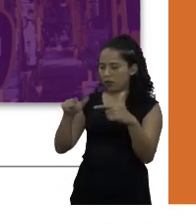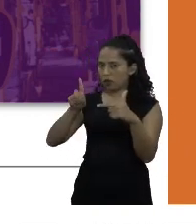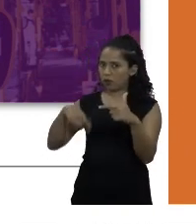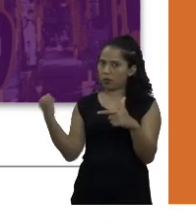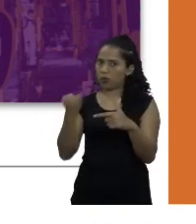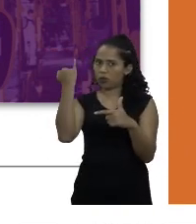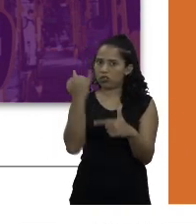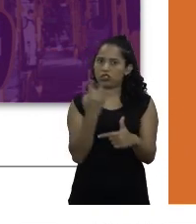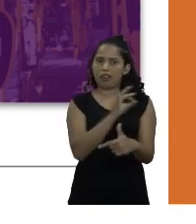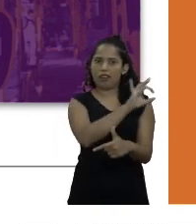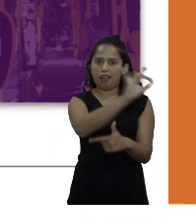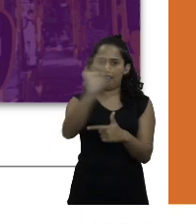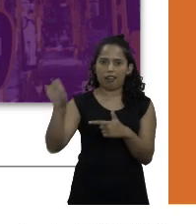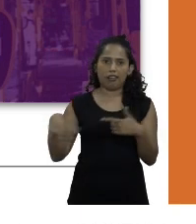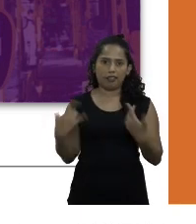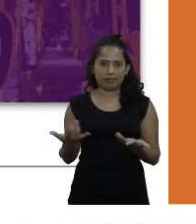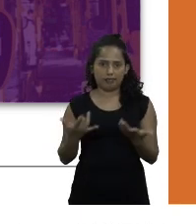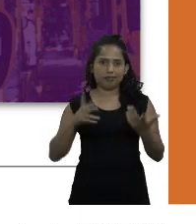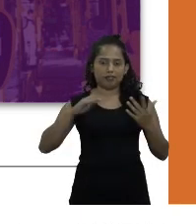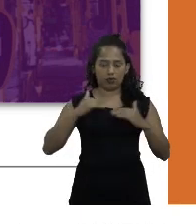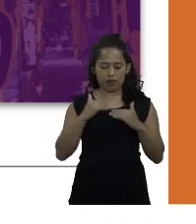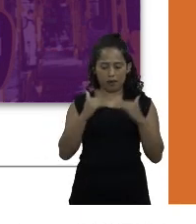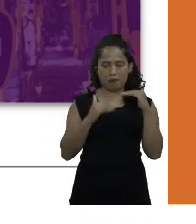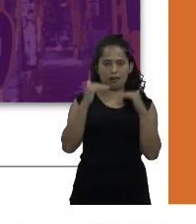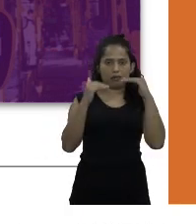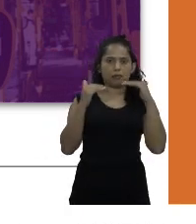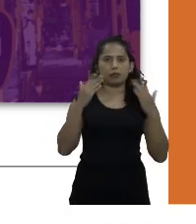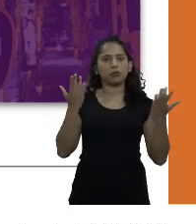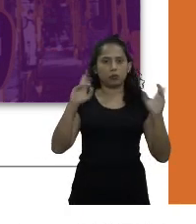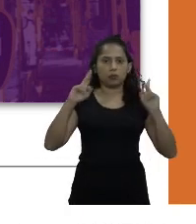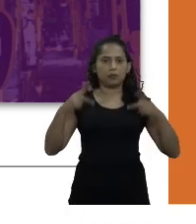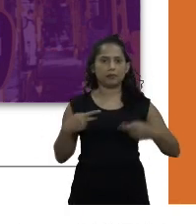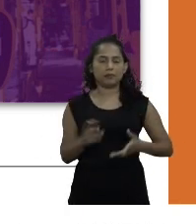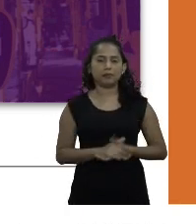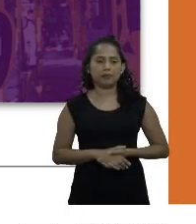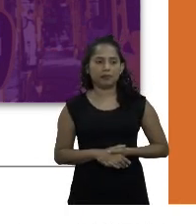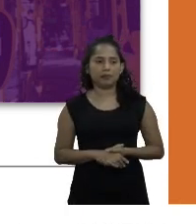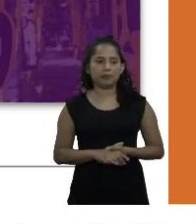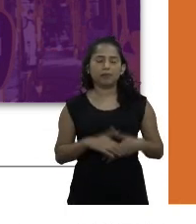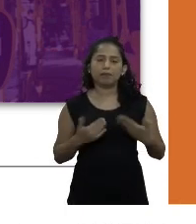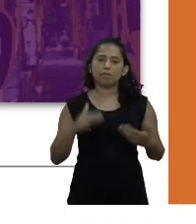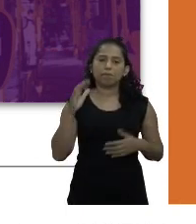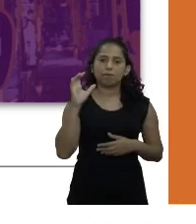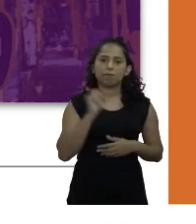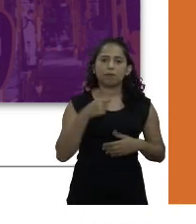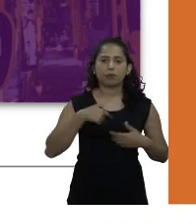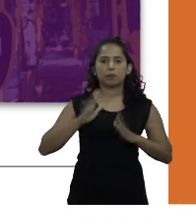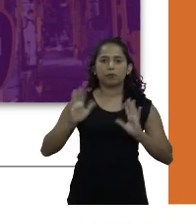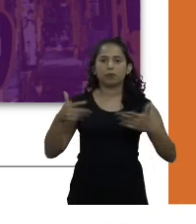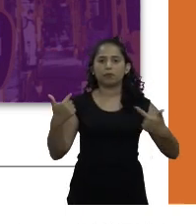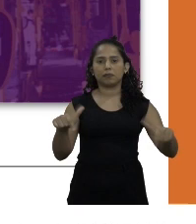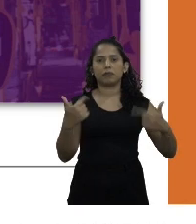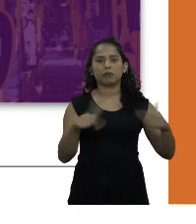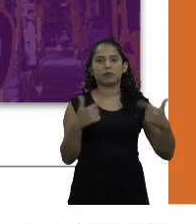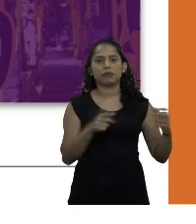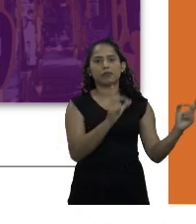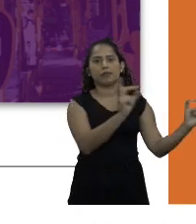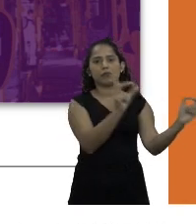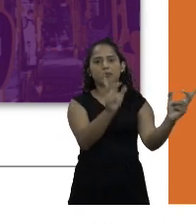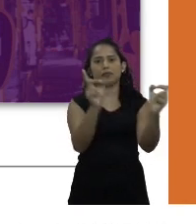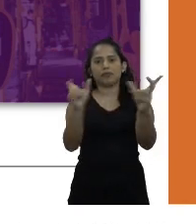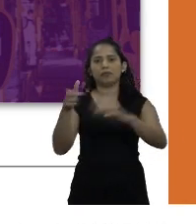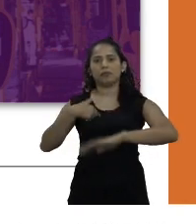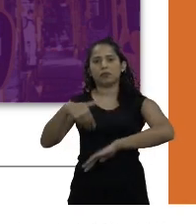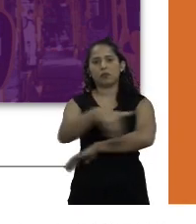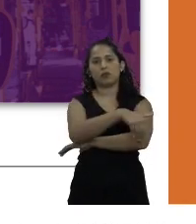nós em nossas camadas humanas. Né? Então, aqui rapidamente, eu já trabalhei como vendedor ambulante na rua, com